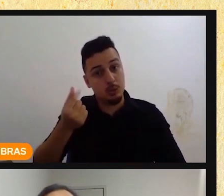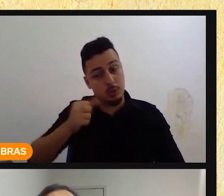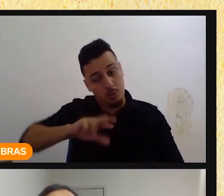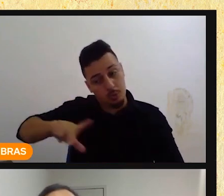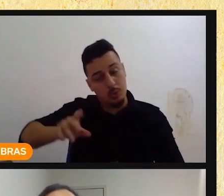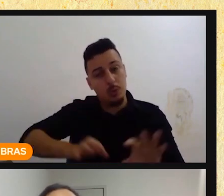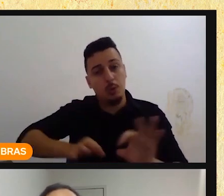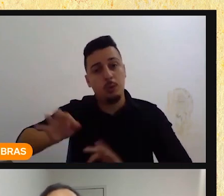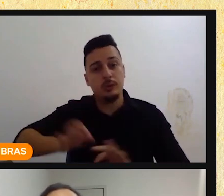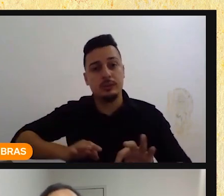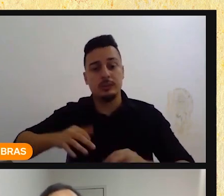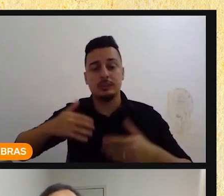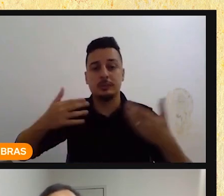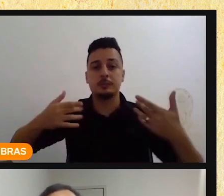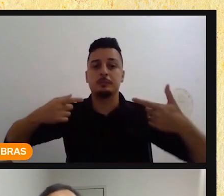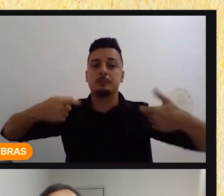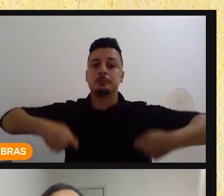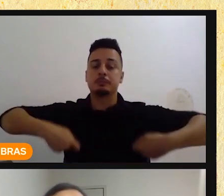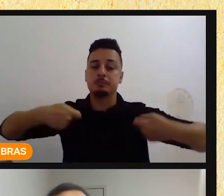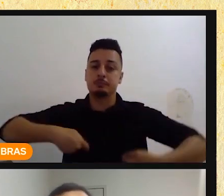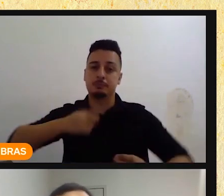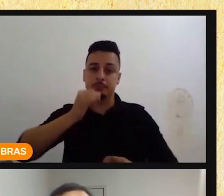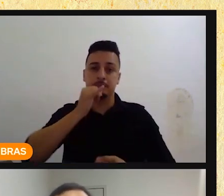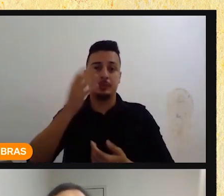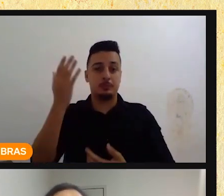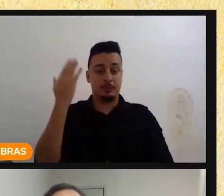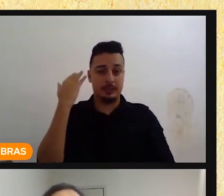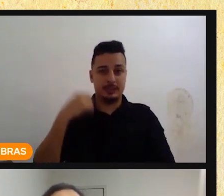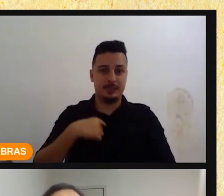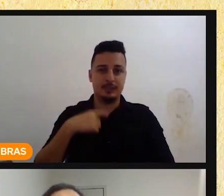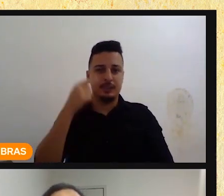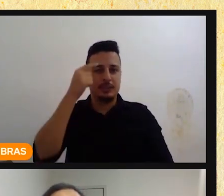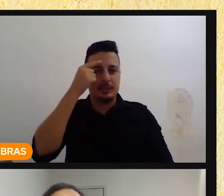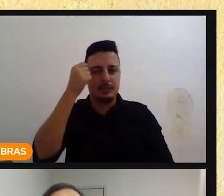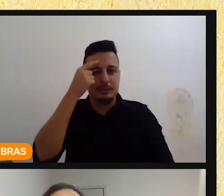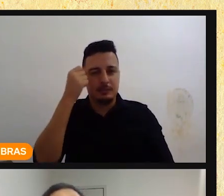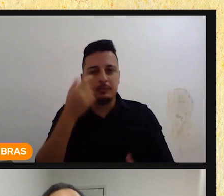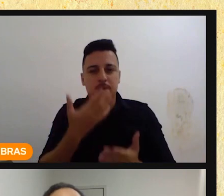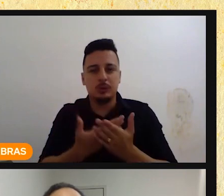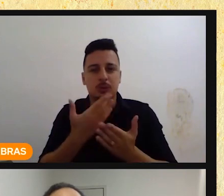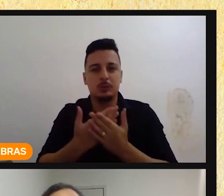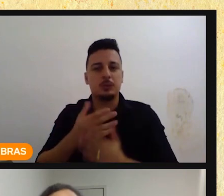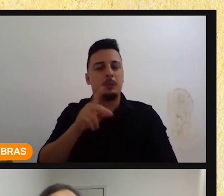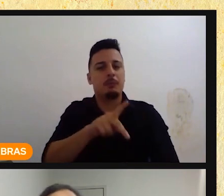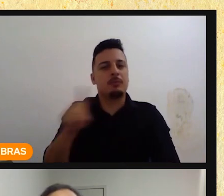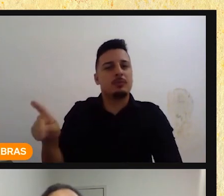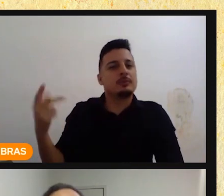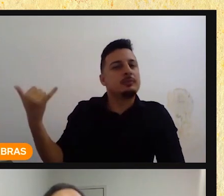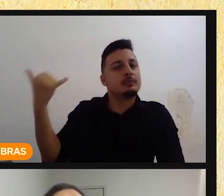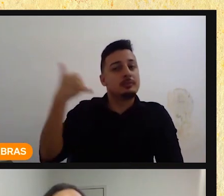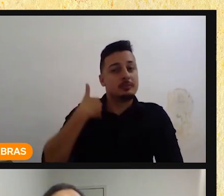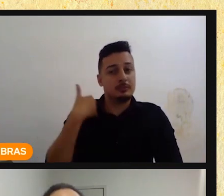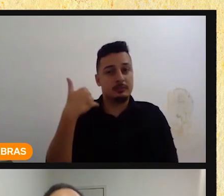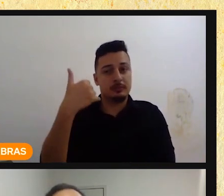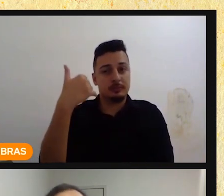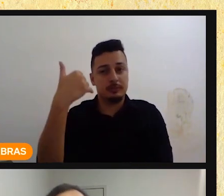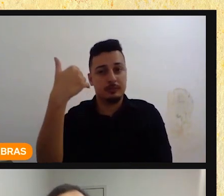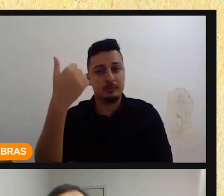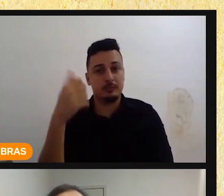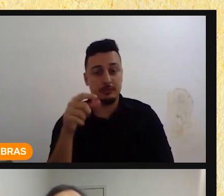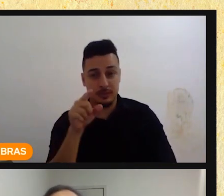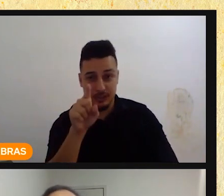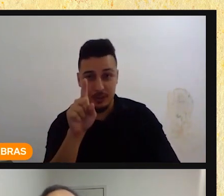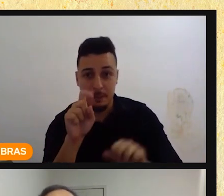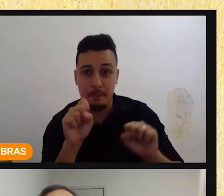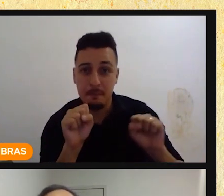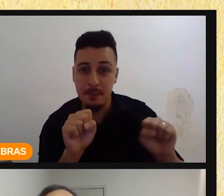da animação, né? Eu ouvi de um professor, na época que eu fiz a faculdade de cinema e de animação, que você pode trabalhar, você pode ajudar a animação sem saber